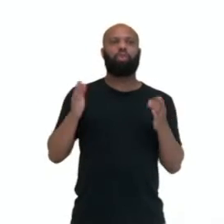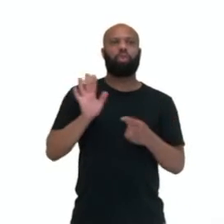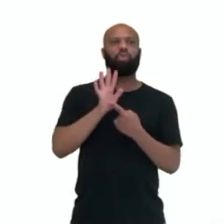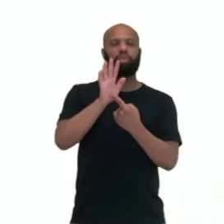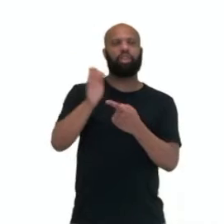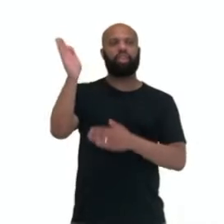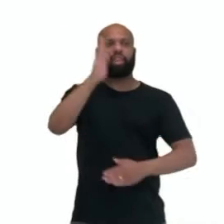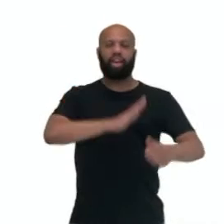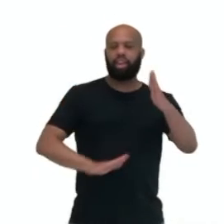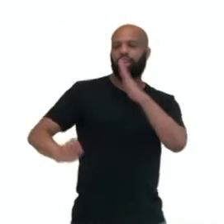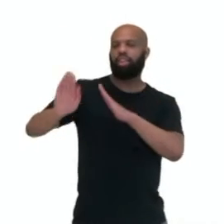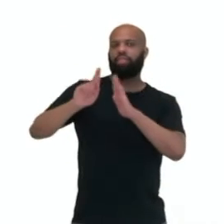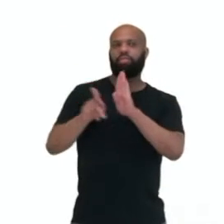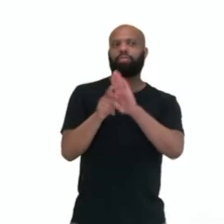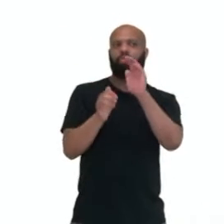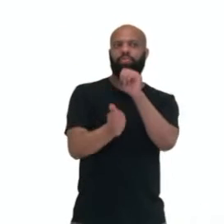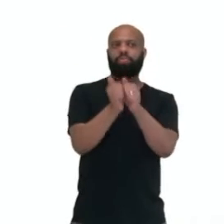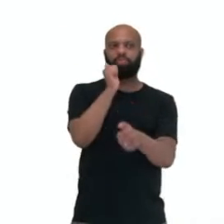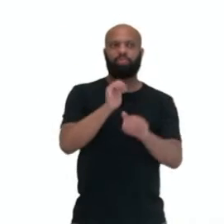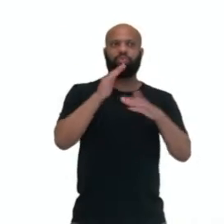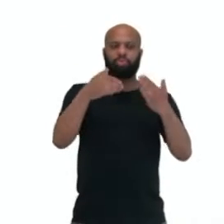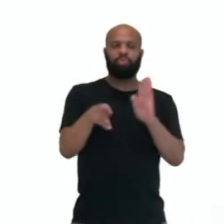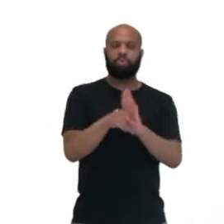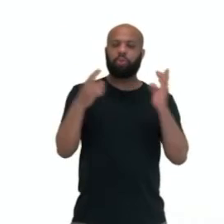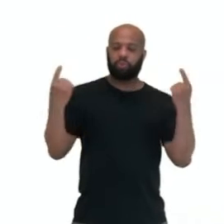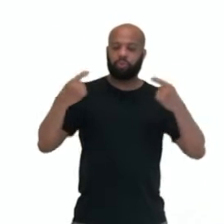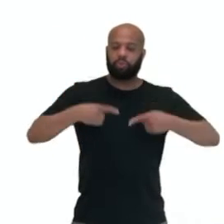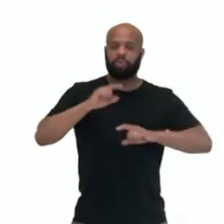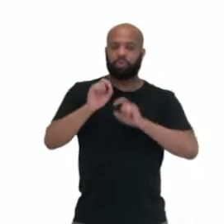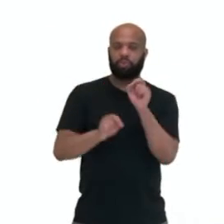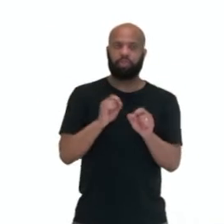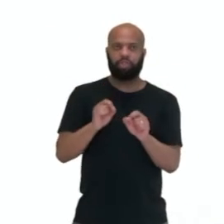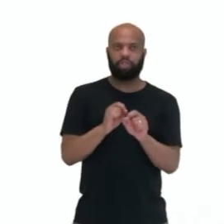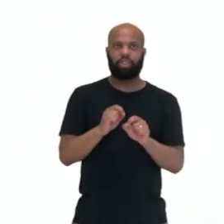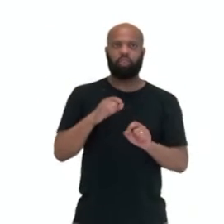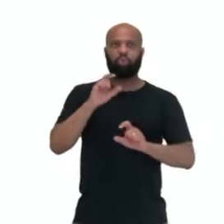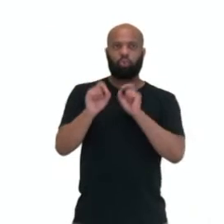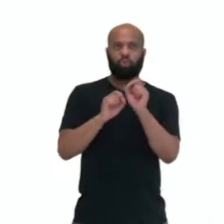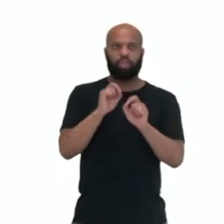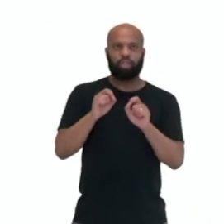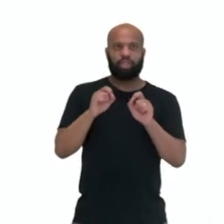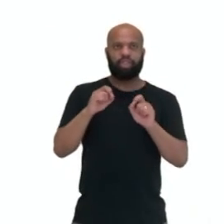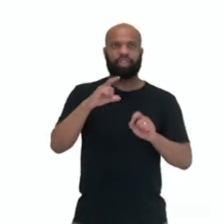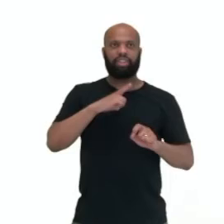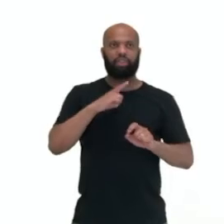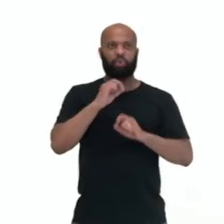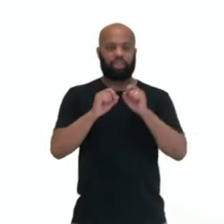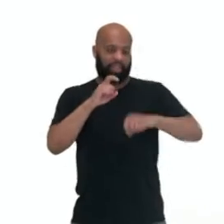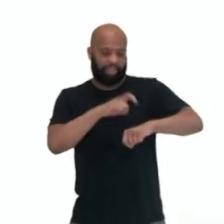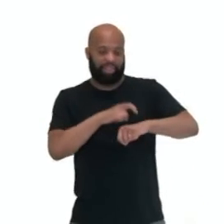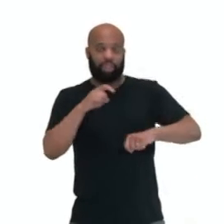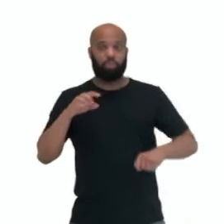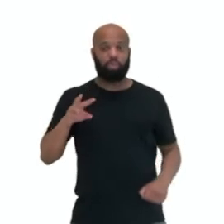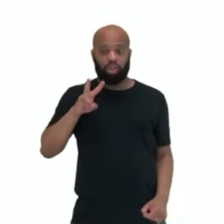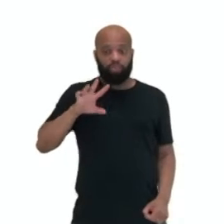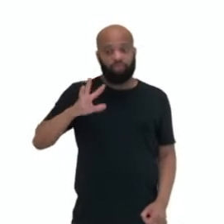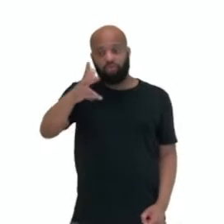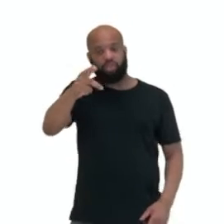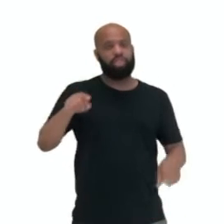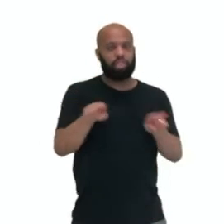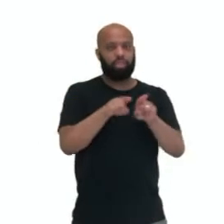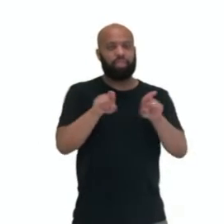karatê esportivo. O karatê de torneio é um jogo de reflexos que exige timing, velocidade,